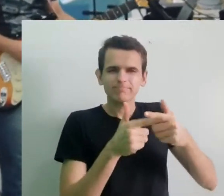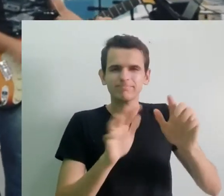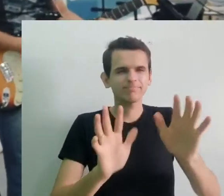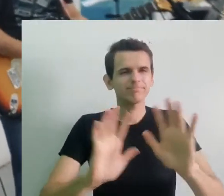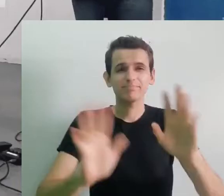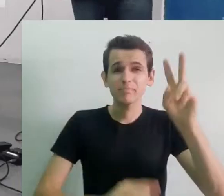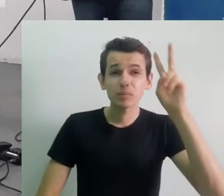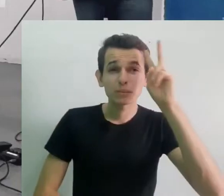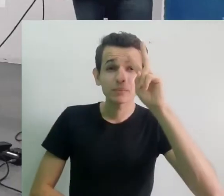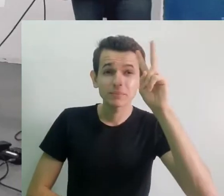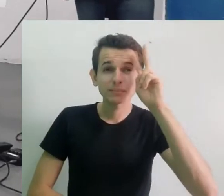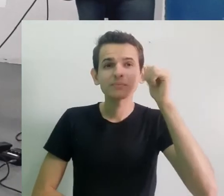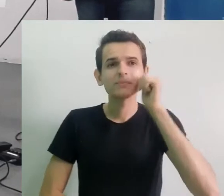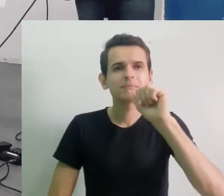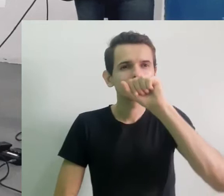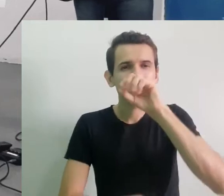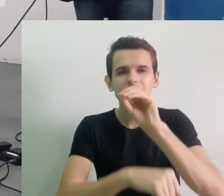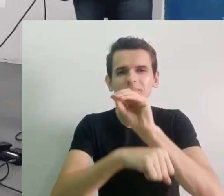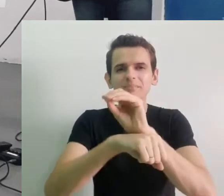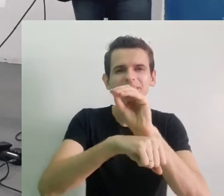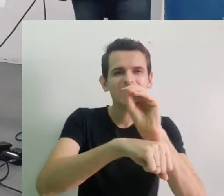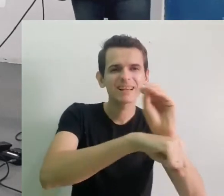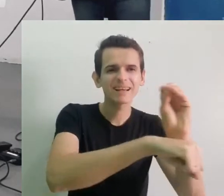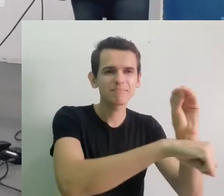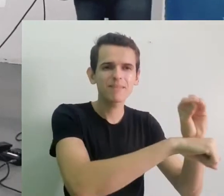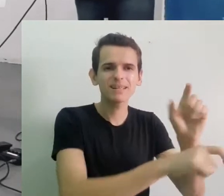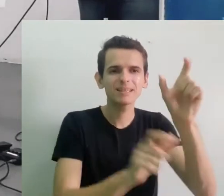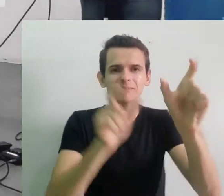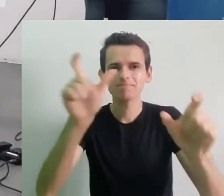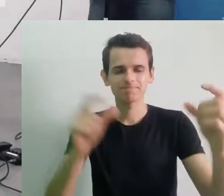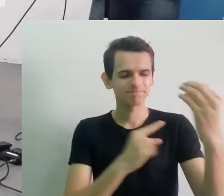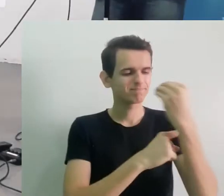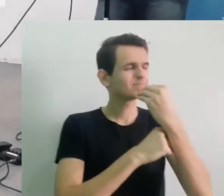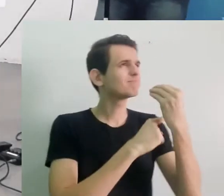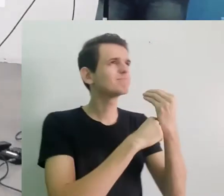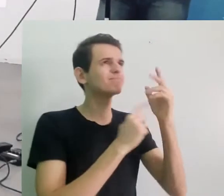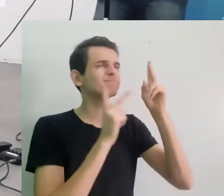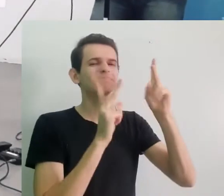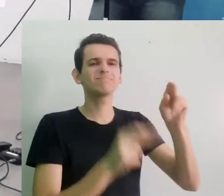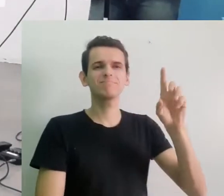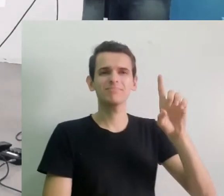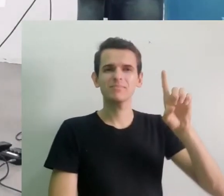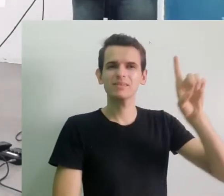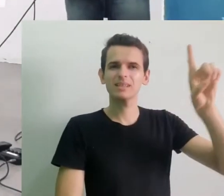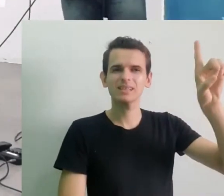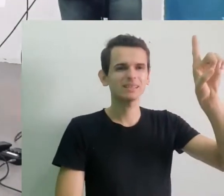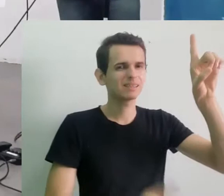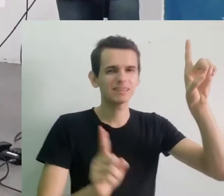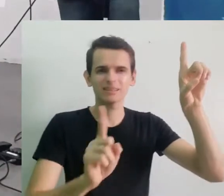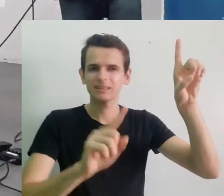nem desanimar. E como aquela mãe que não desiste, você não